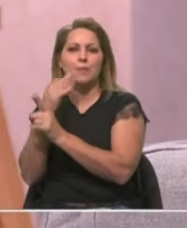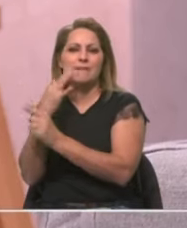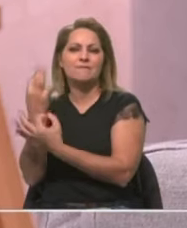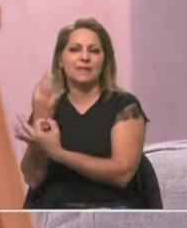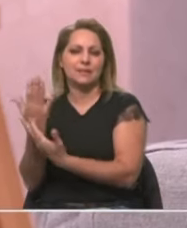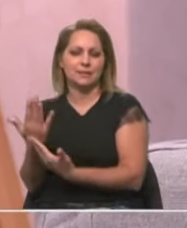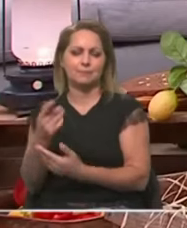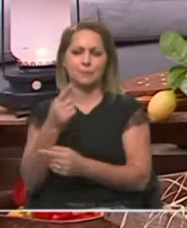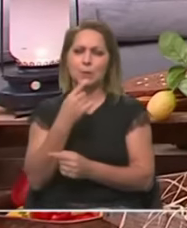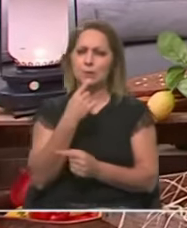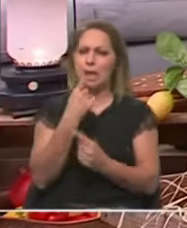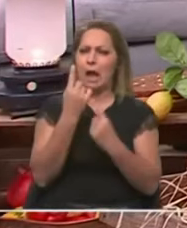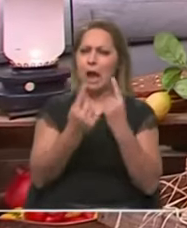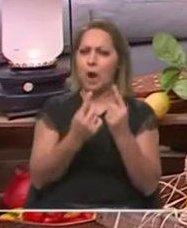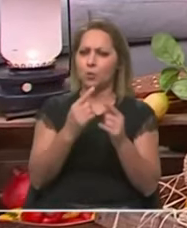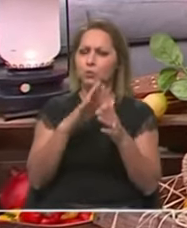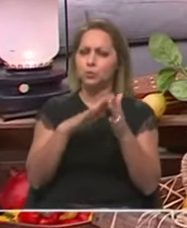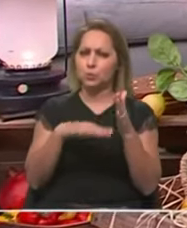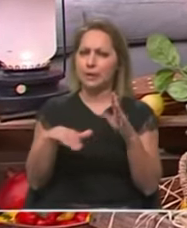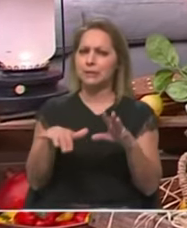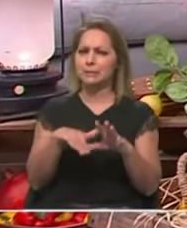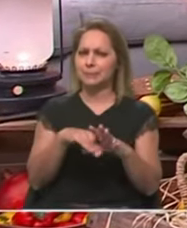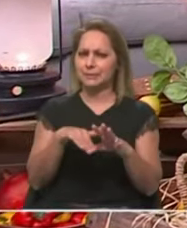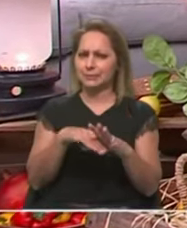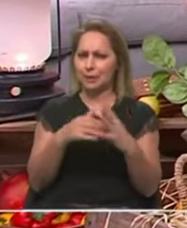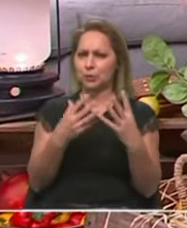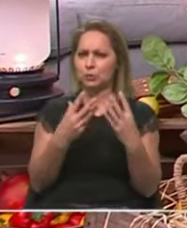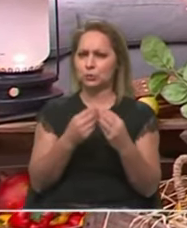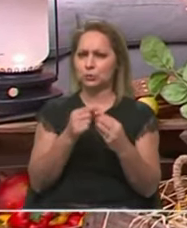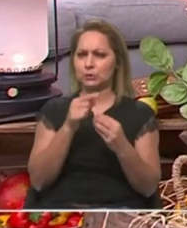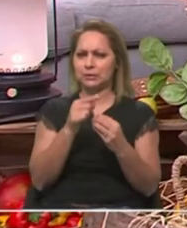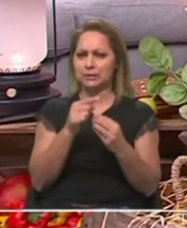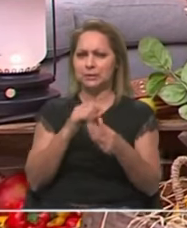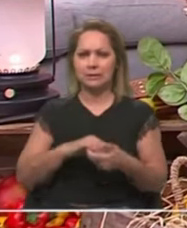reparei que houve alguns colegas que participaram nessa experiência contigo que não te